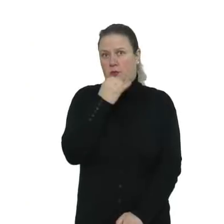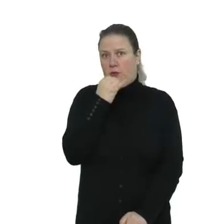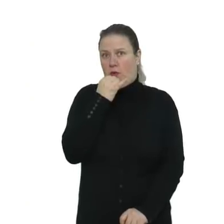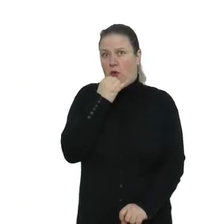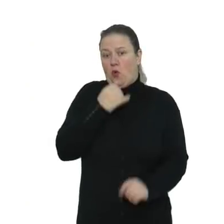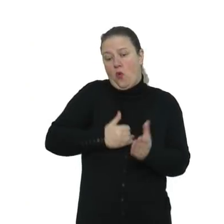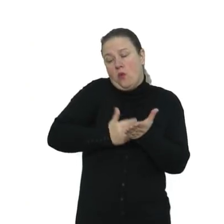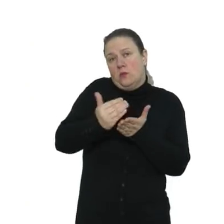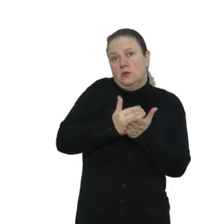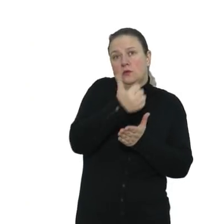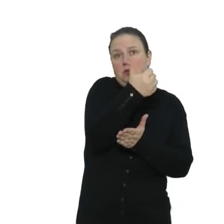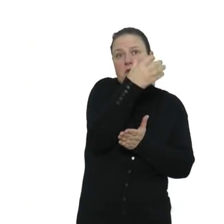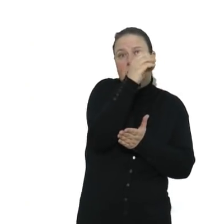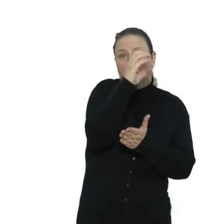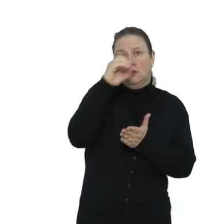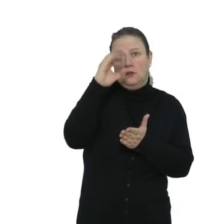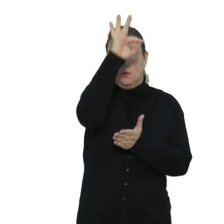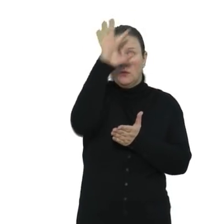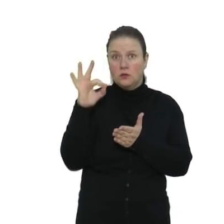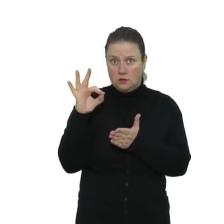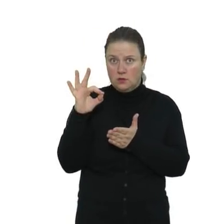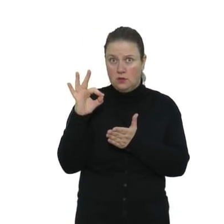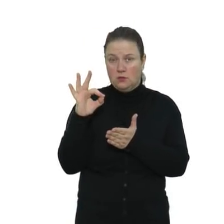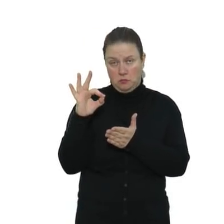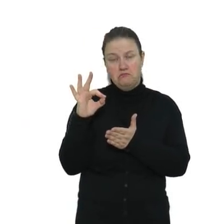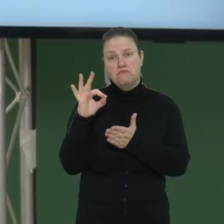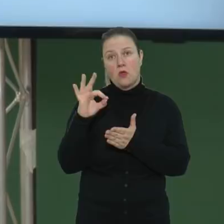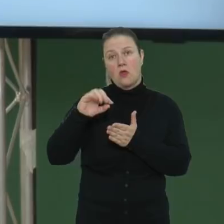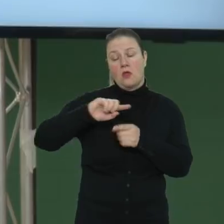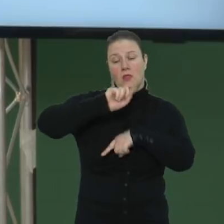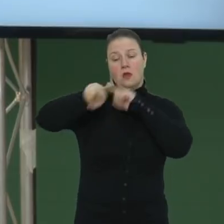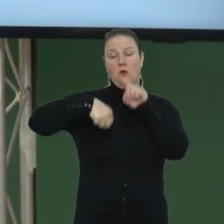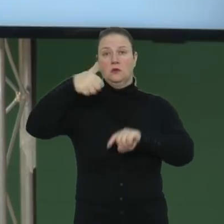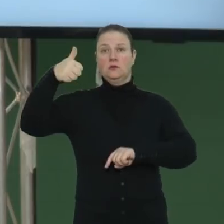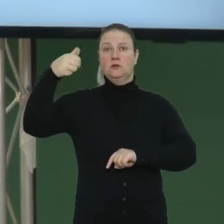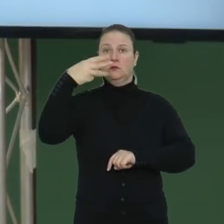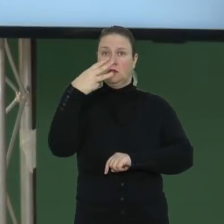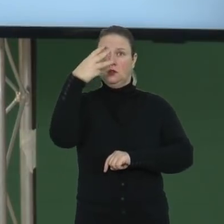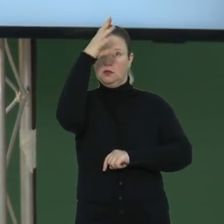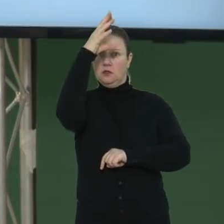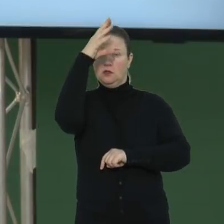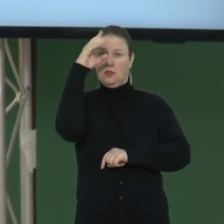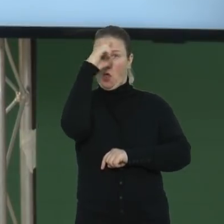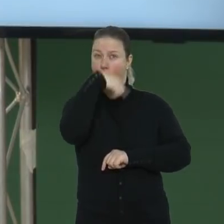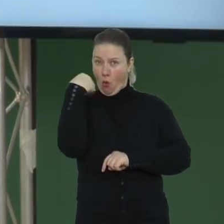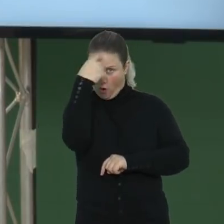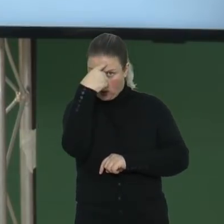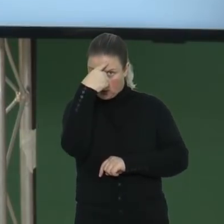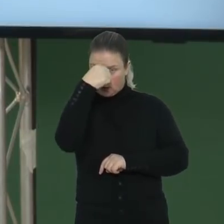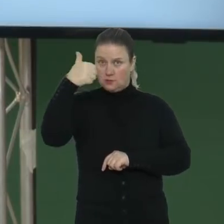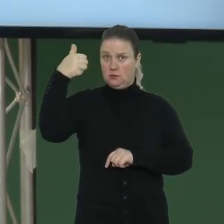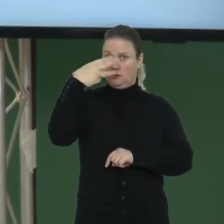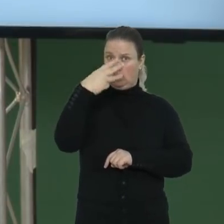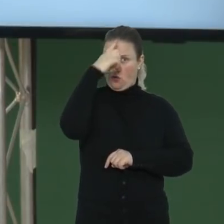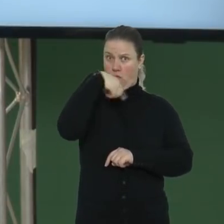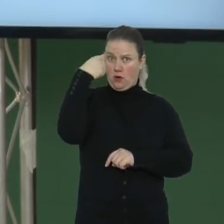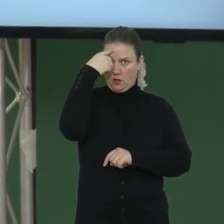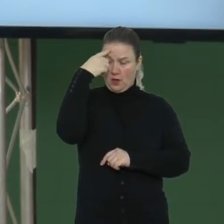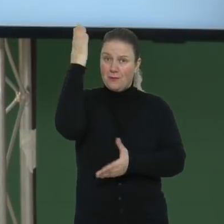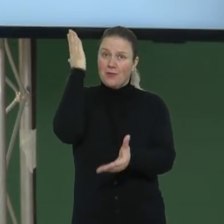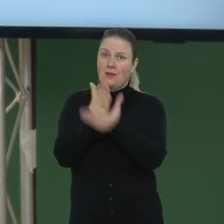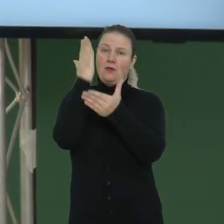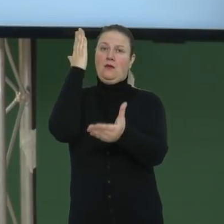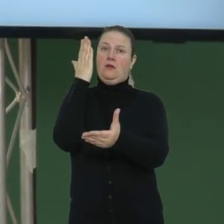Tinha 100% de eficiência. Depois de 13 horas, ele tem o quê? 50%, a metade. Depois de